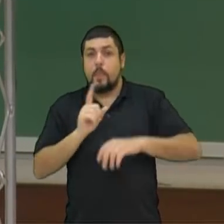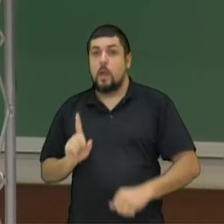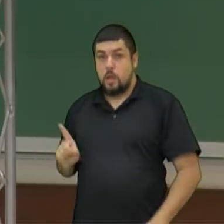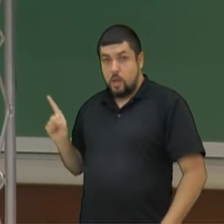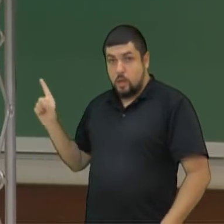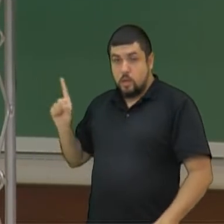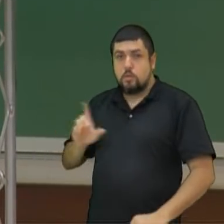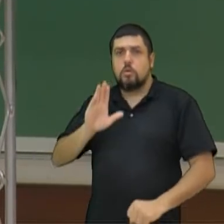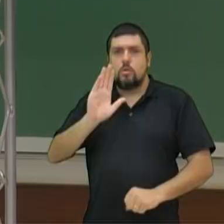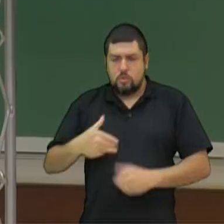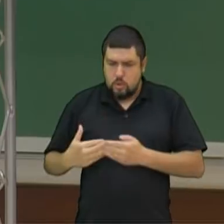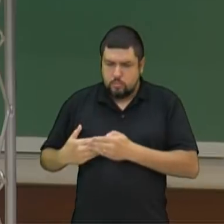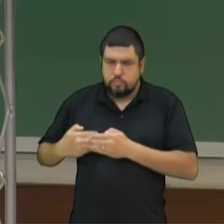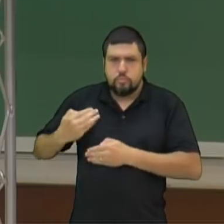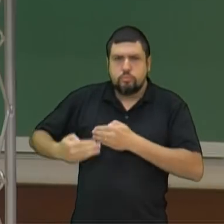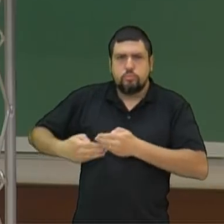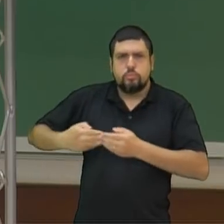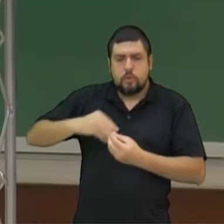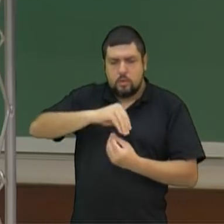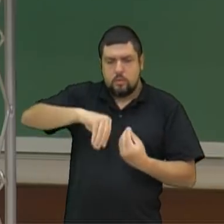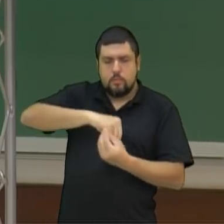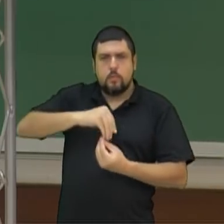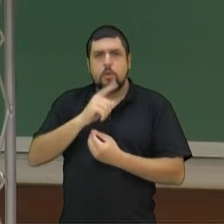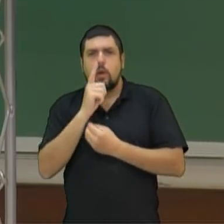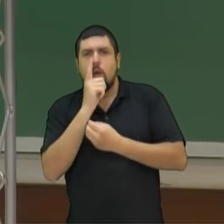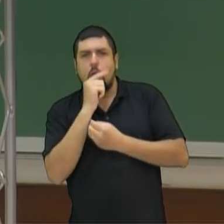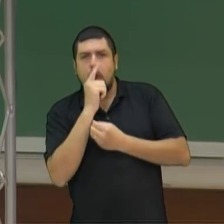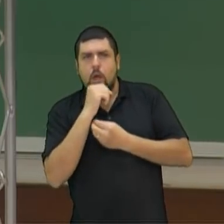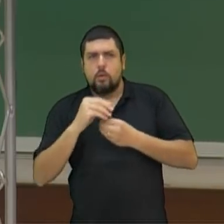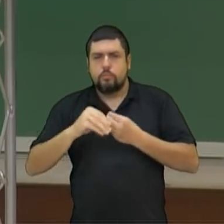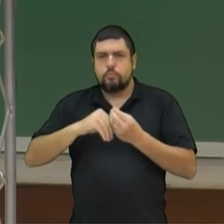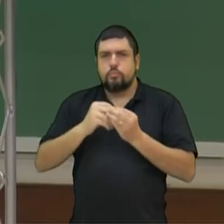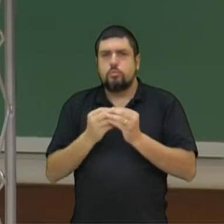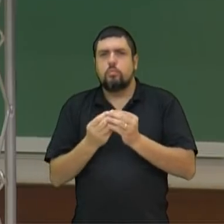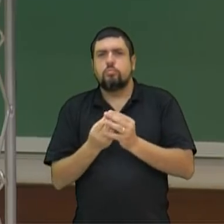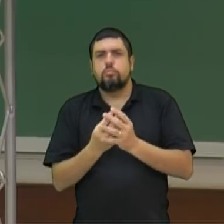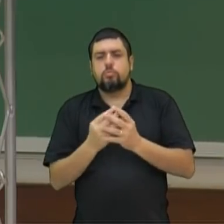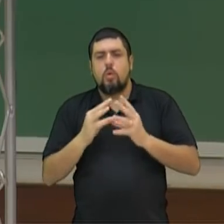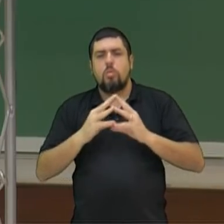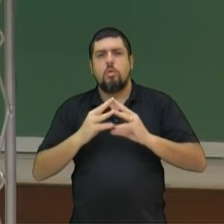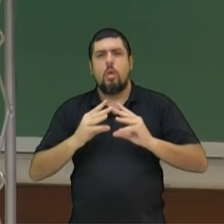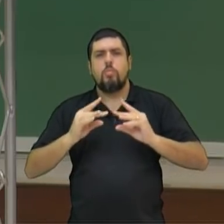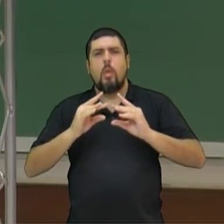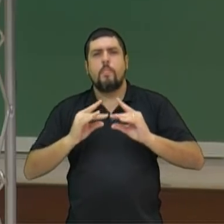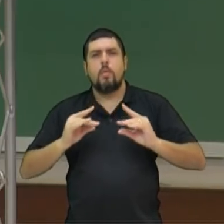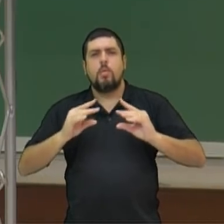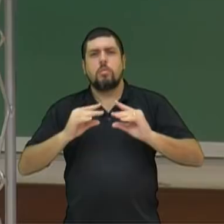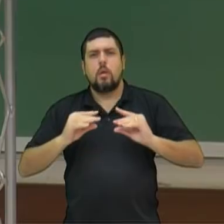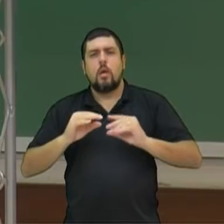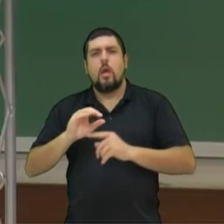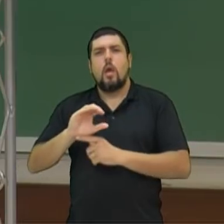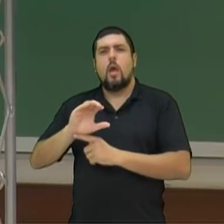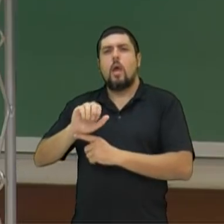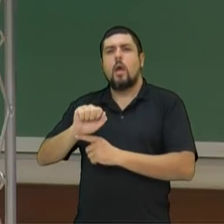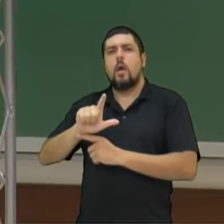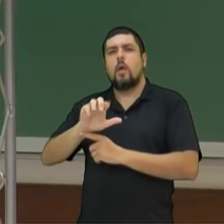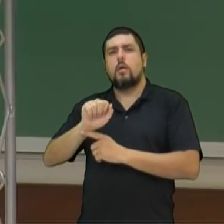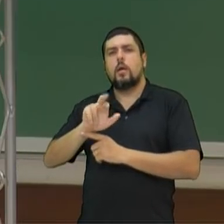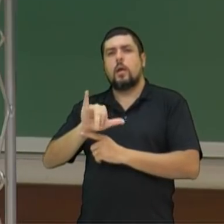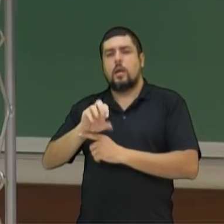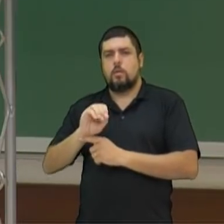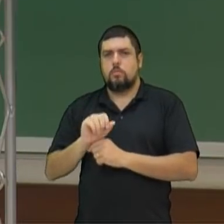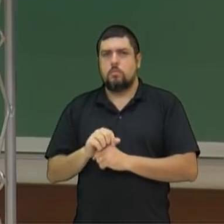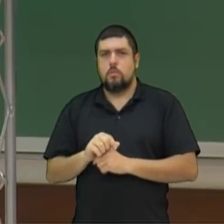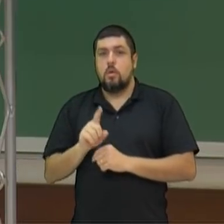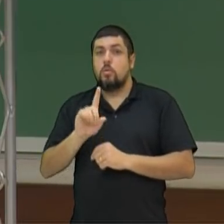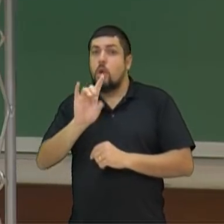transformação, quando ele se mistura com água e se transforma numa substância chamada calcário. Não é só a chegada